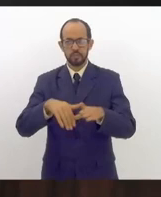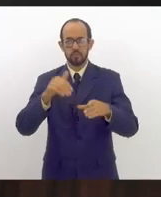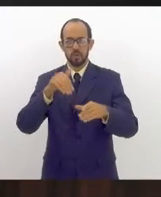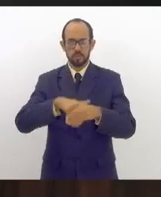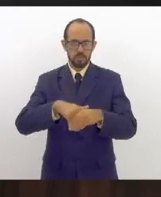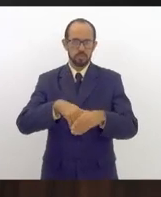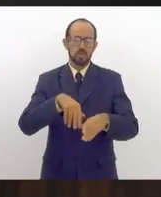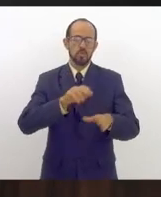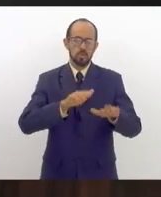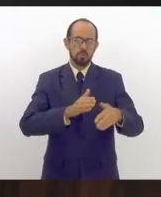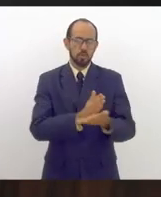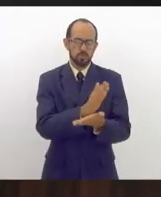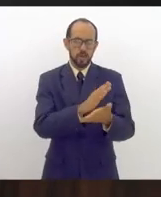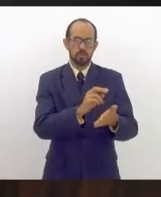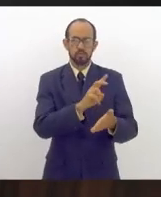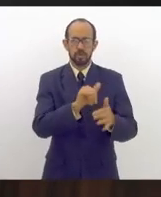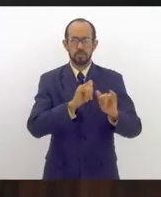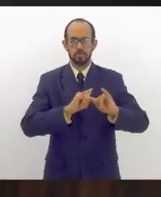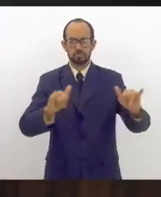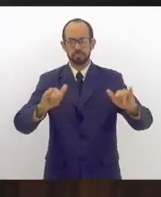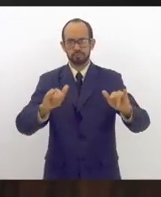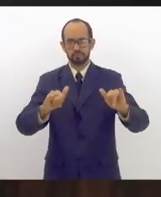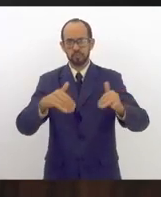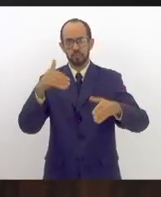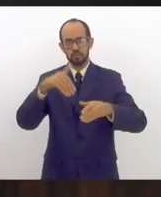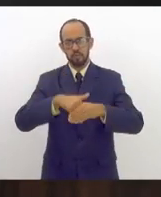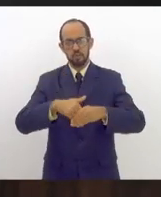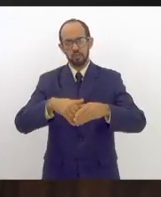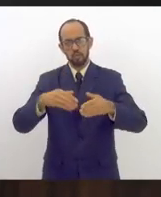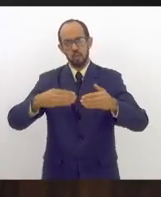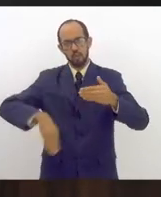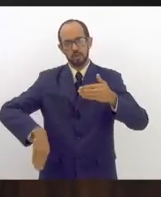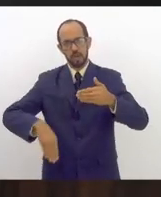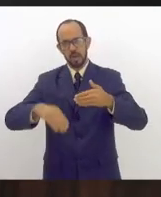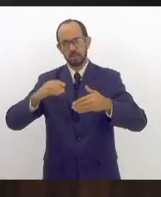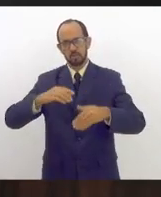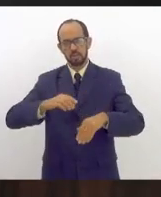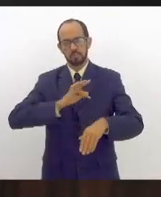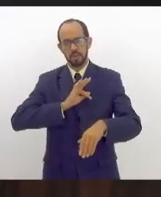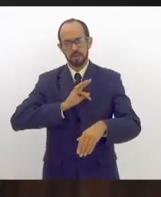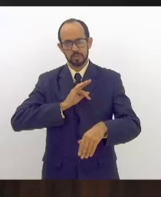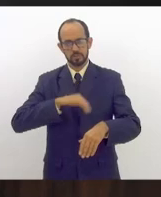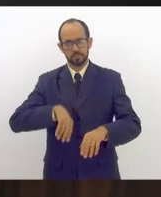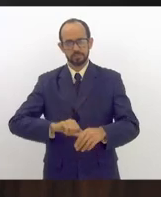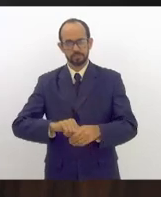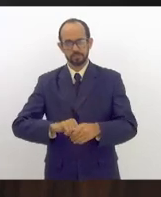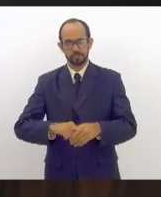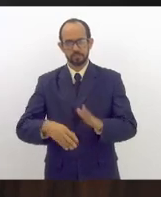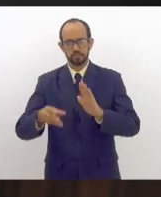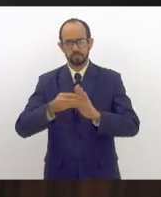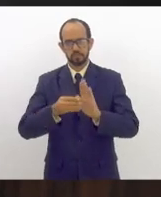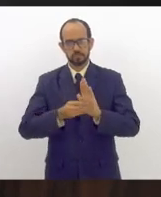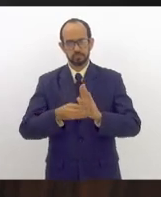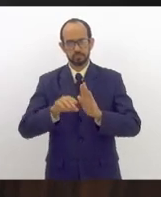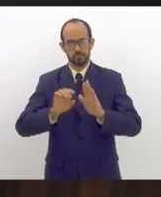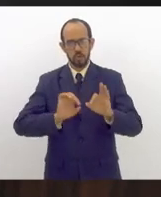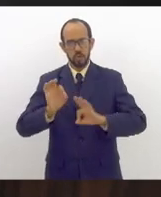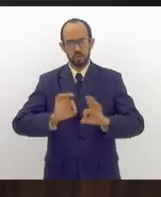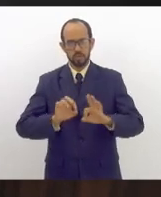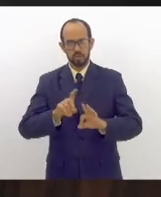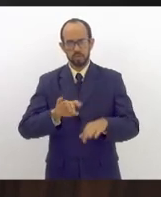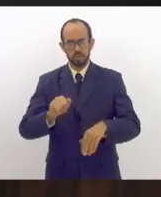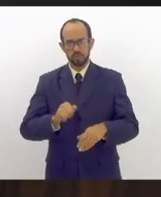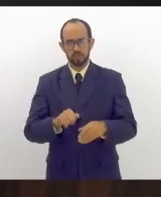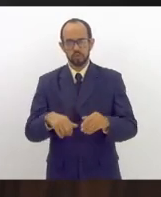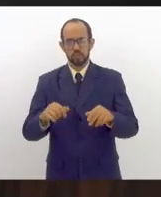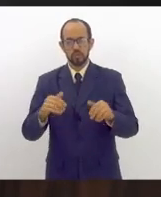aprovam, mas como estão aprovados, vai à publicação com voto contrário da deputada Marta. Incluídos na ordem do dia, de acordo com o parágrafo 3º do artigo 47 do Regimento